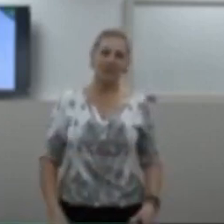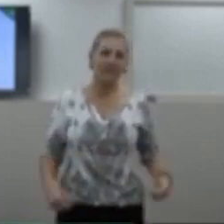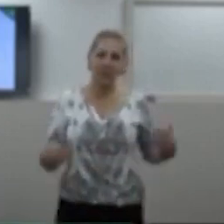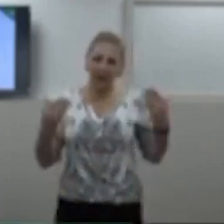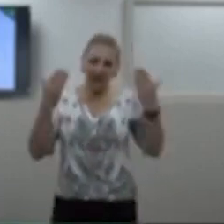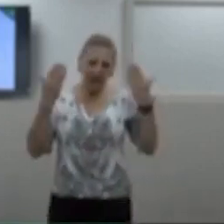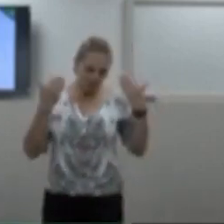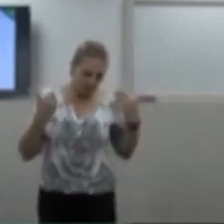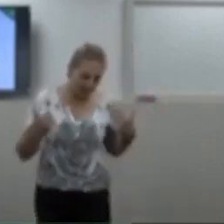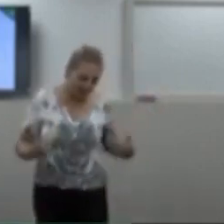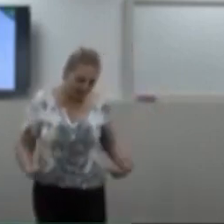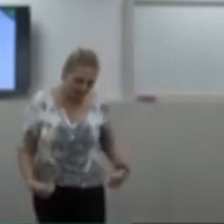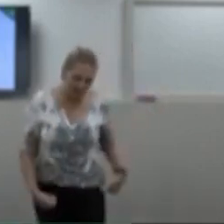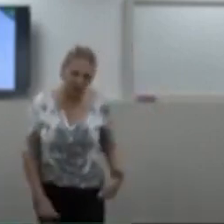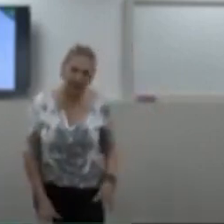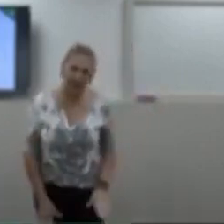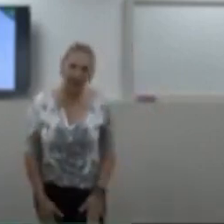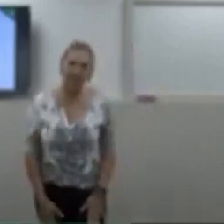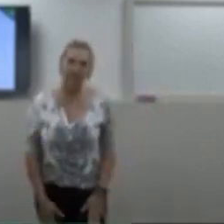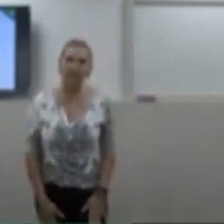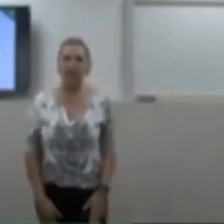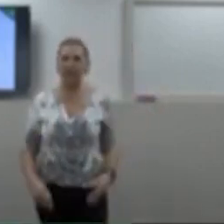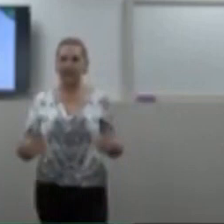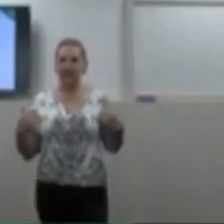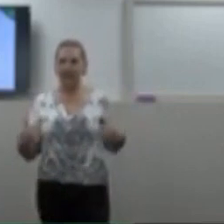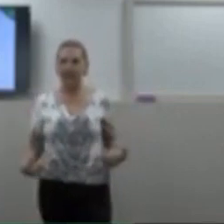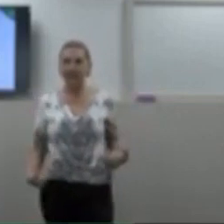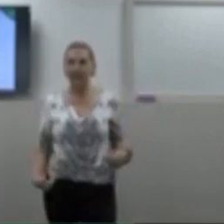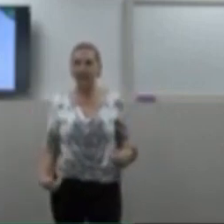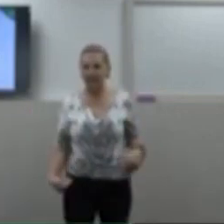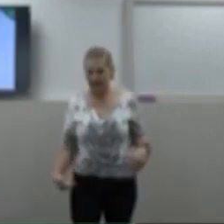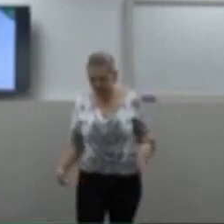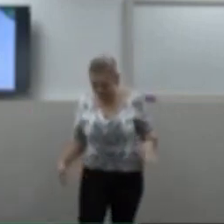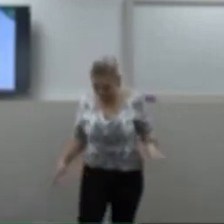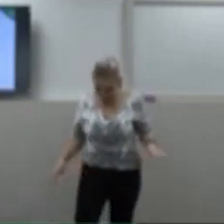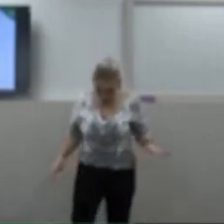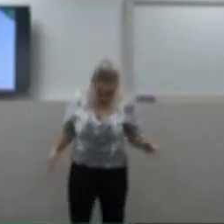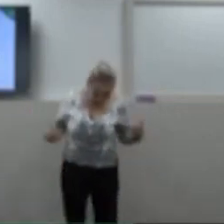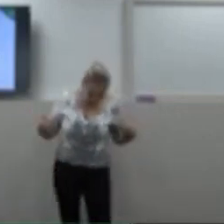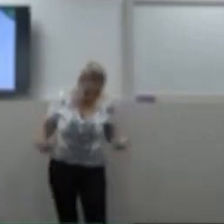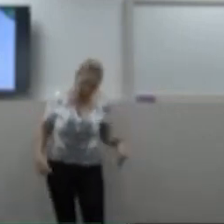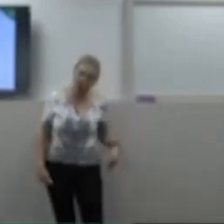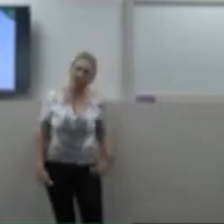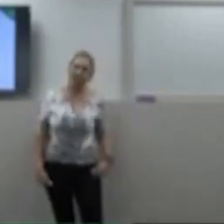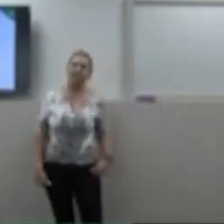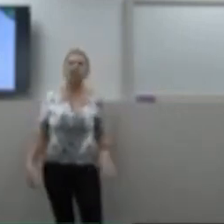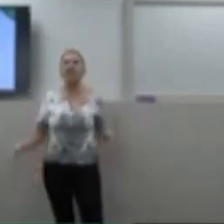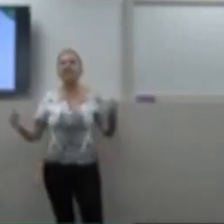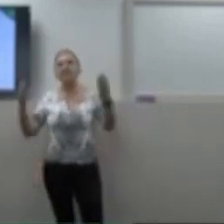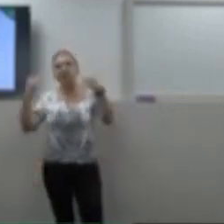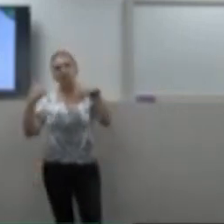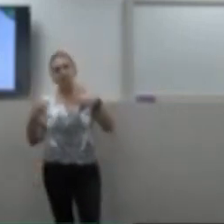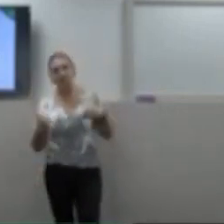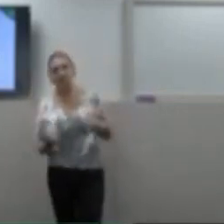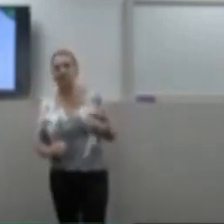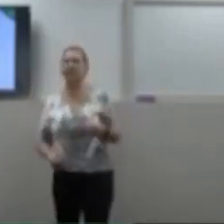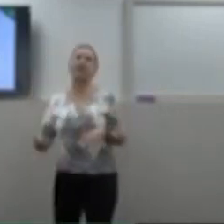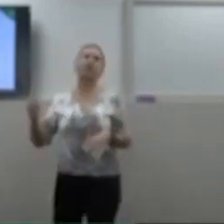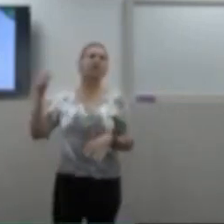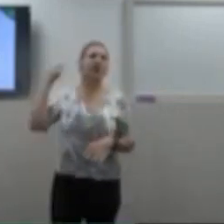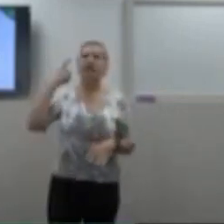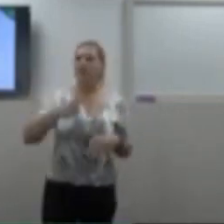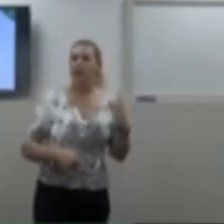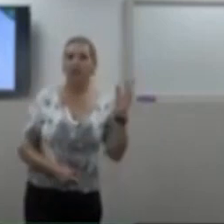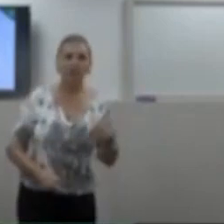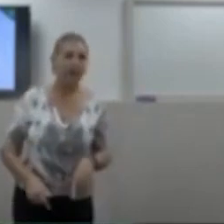boas pessoas. Não é o que a professora Gláucia mostra aqui, né? Não é o que a professora Gláucia veste, não é a altura da